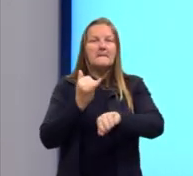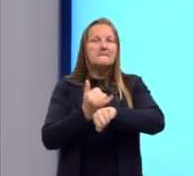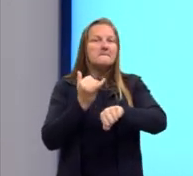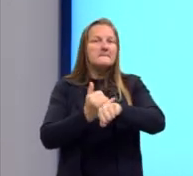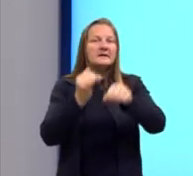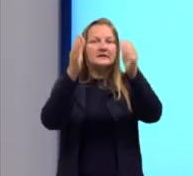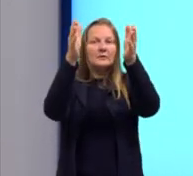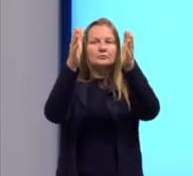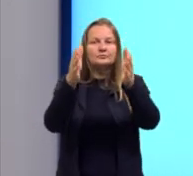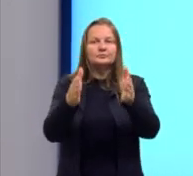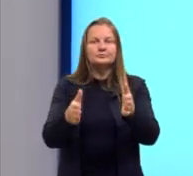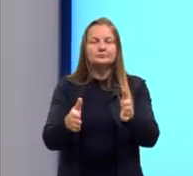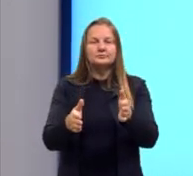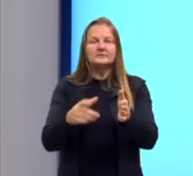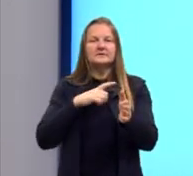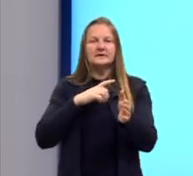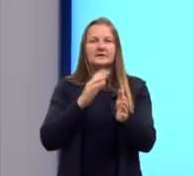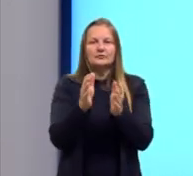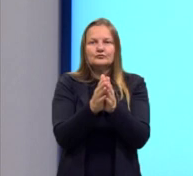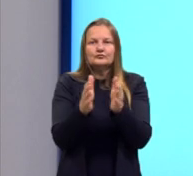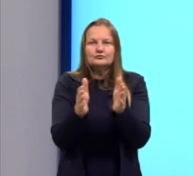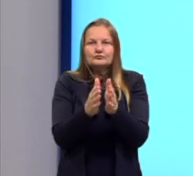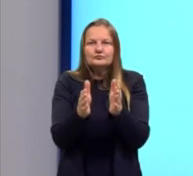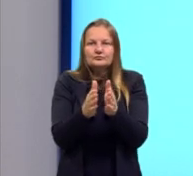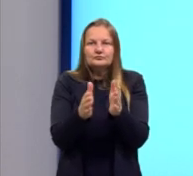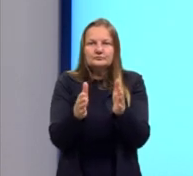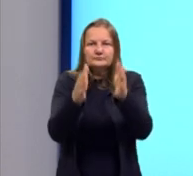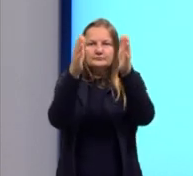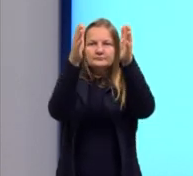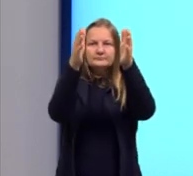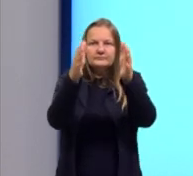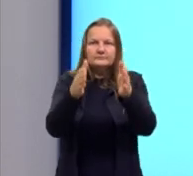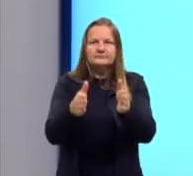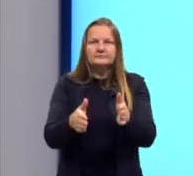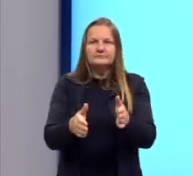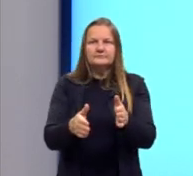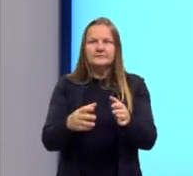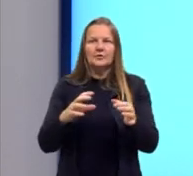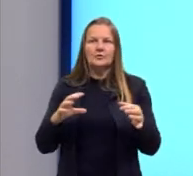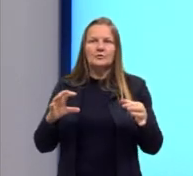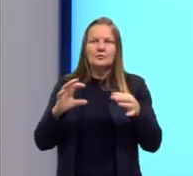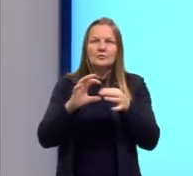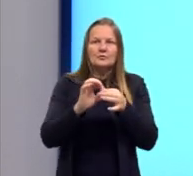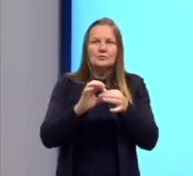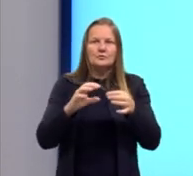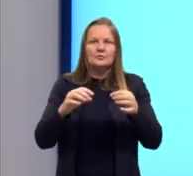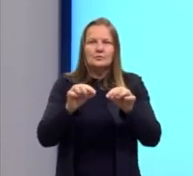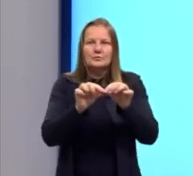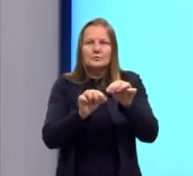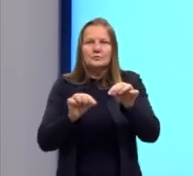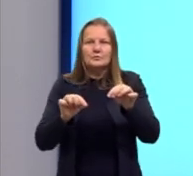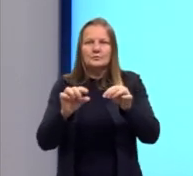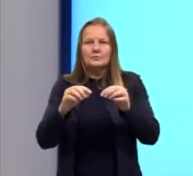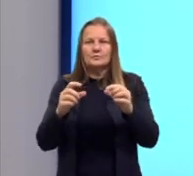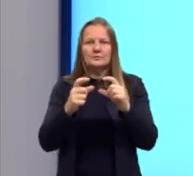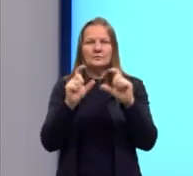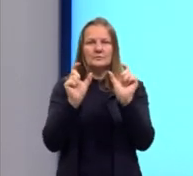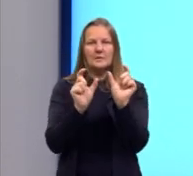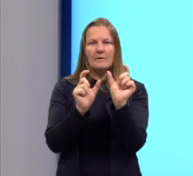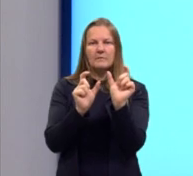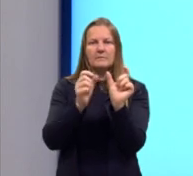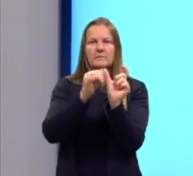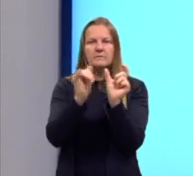desenho com uma pequena separação entre elas quando conectado a uma bateria né aqui embaixo temos uma bateria